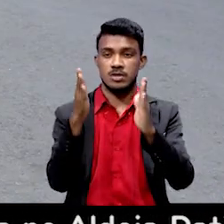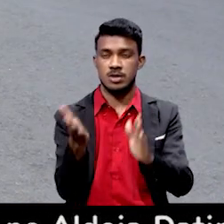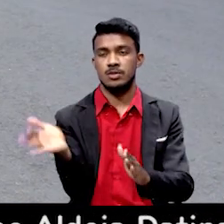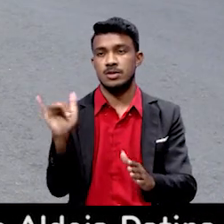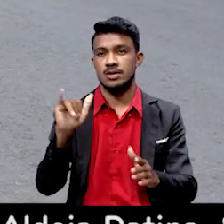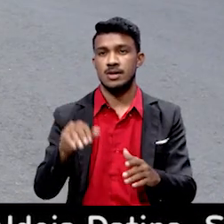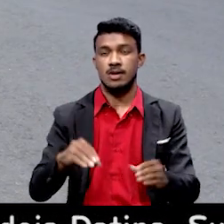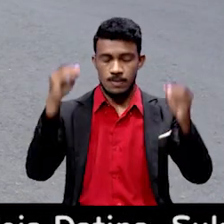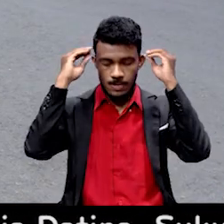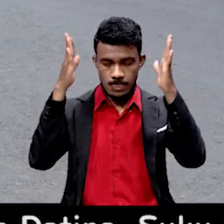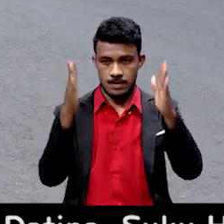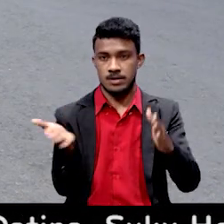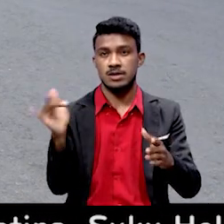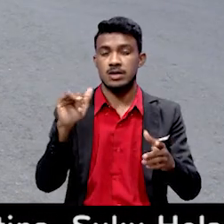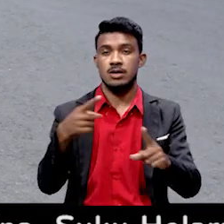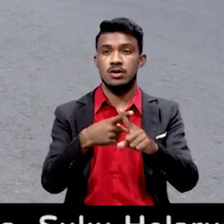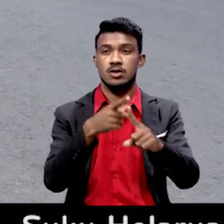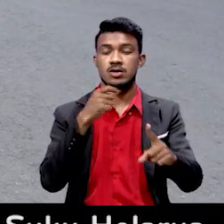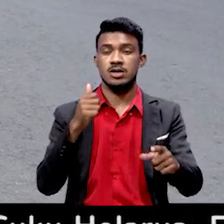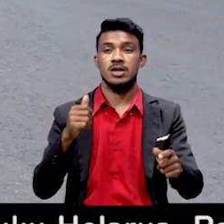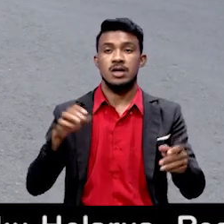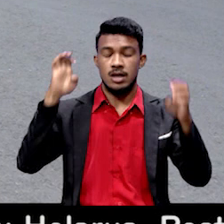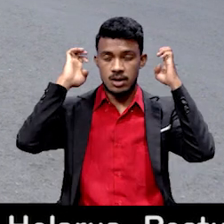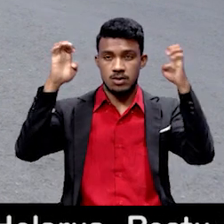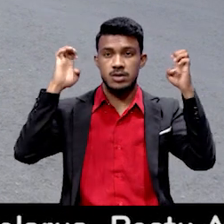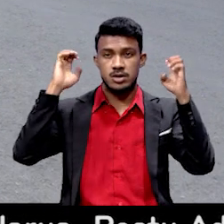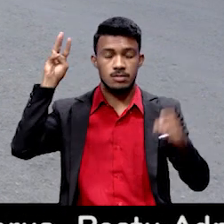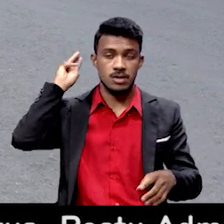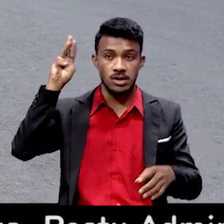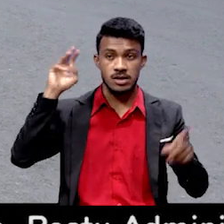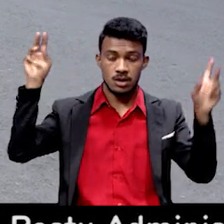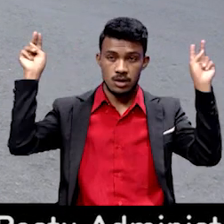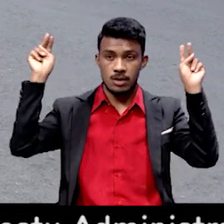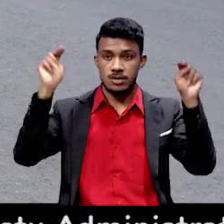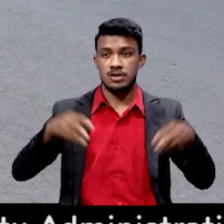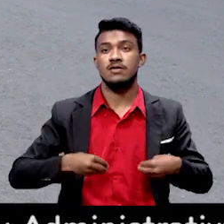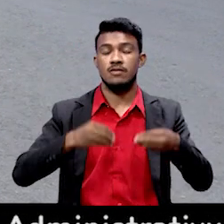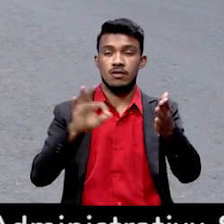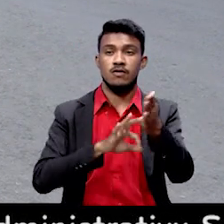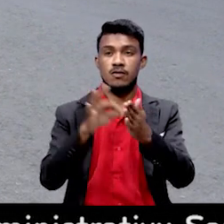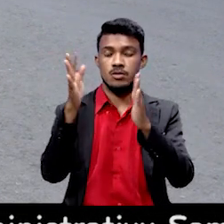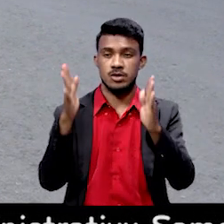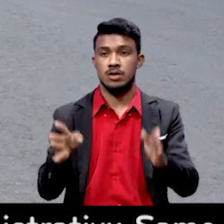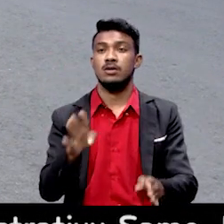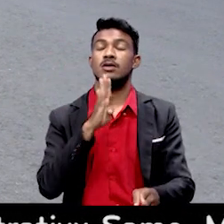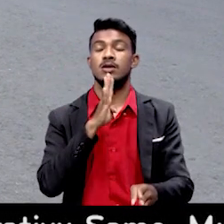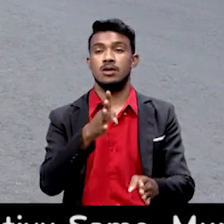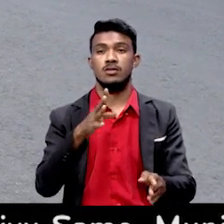mas professor sira nem bem mais russi área educação Ministério precisa for formação liam português.